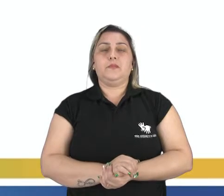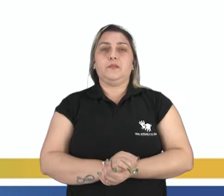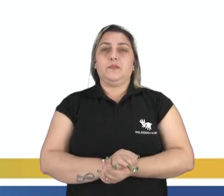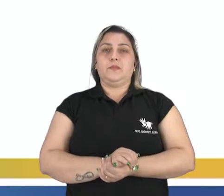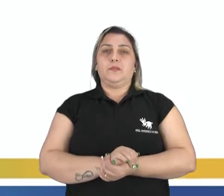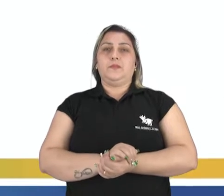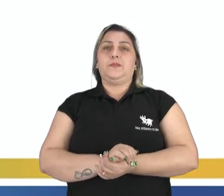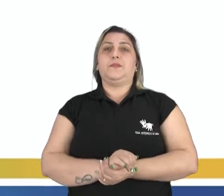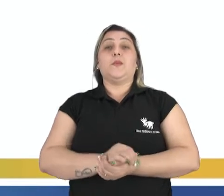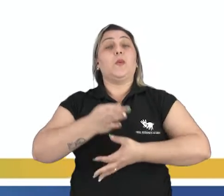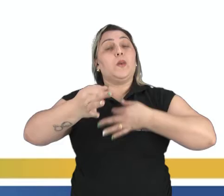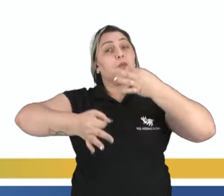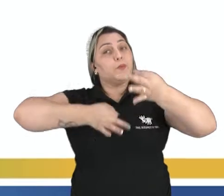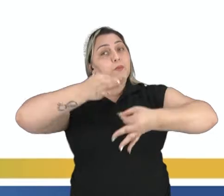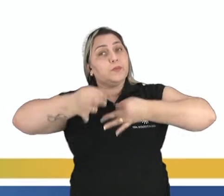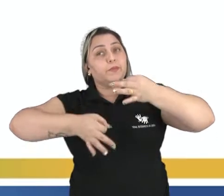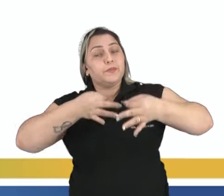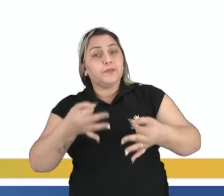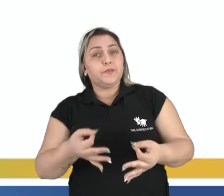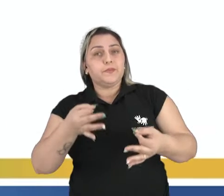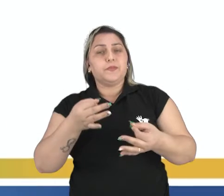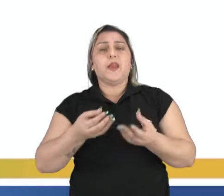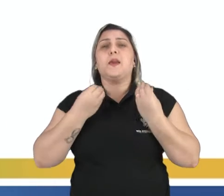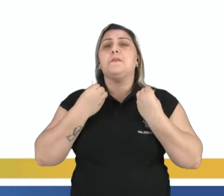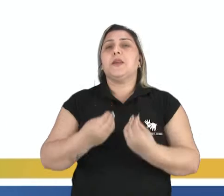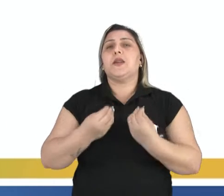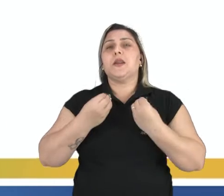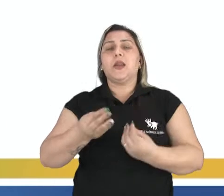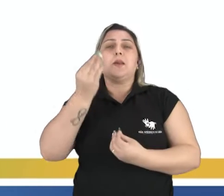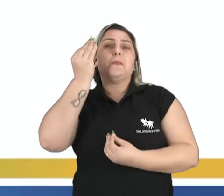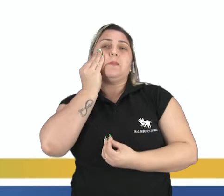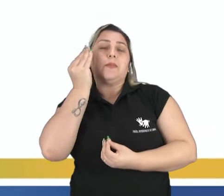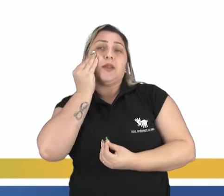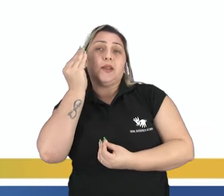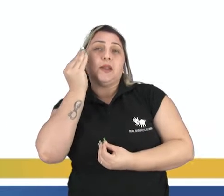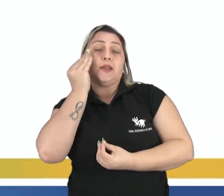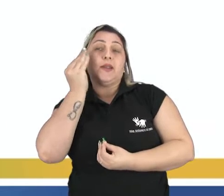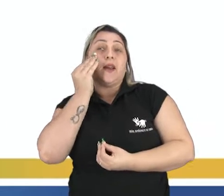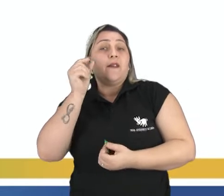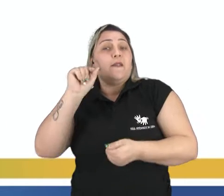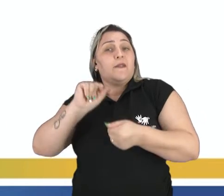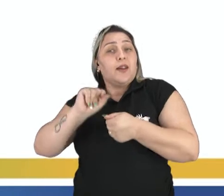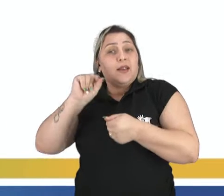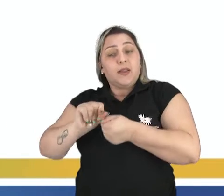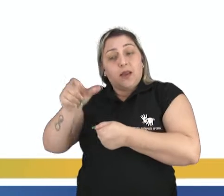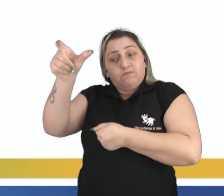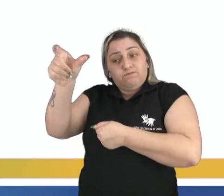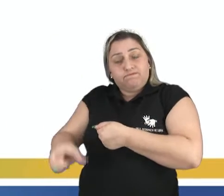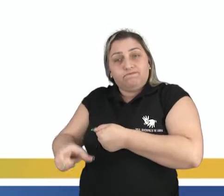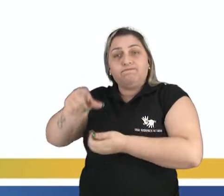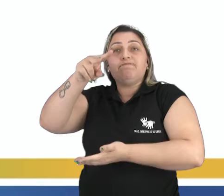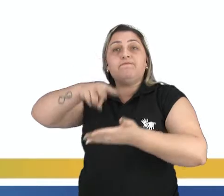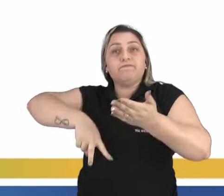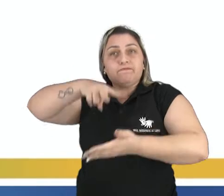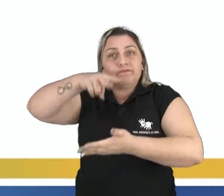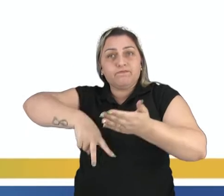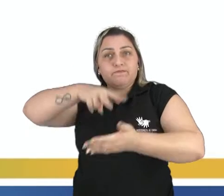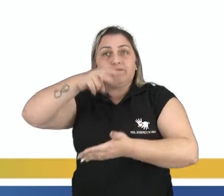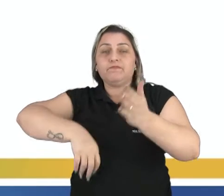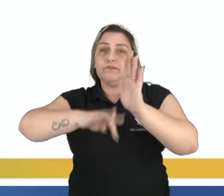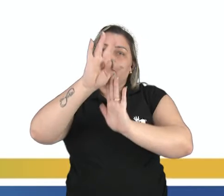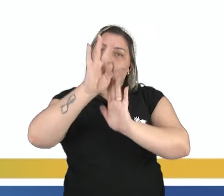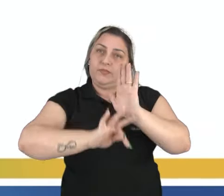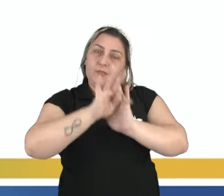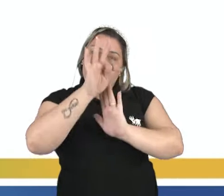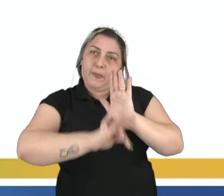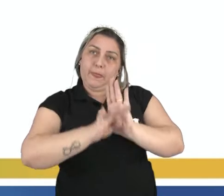do argumento em si. Para quê? Para tentar convencer alguém, né, o leitor daquele texto,